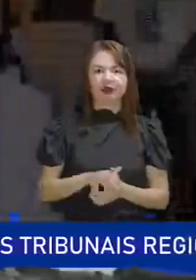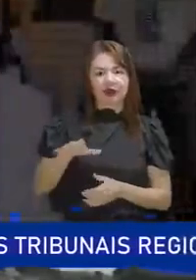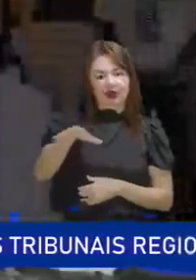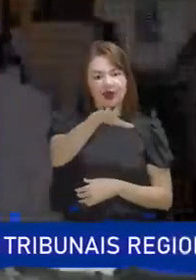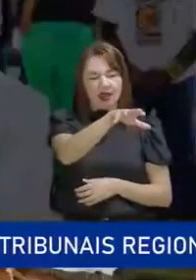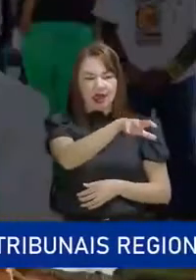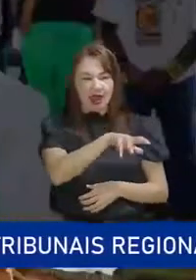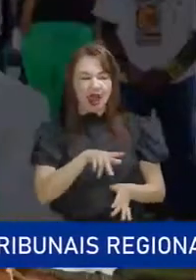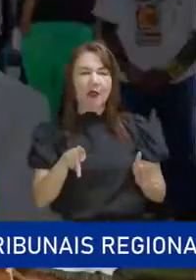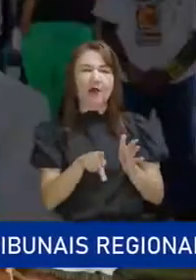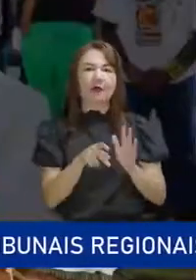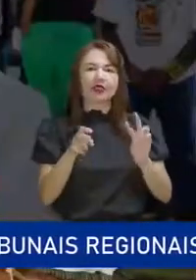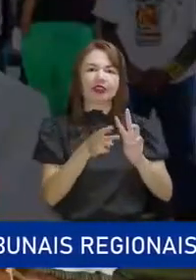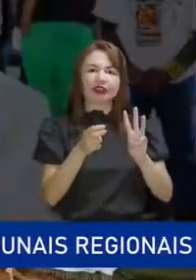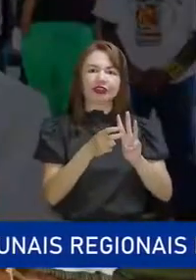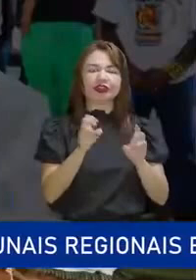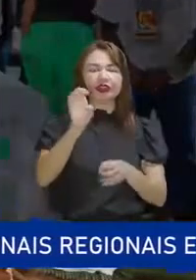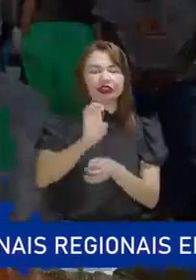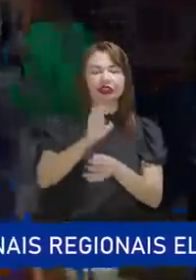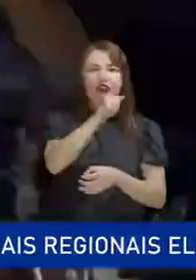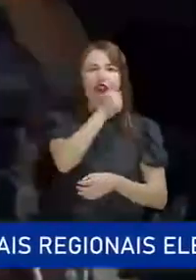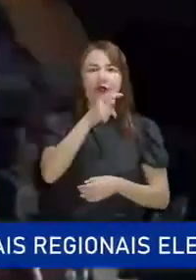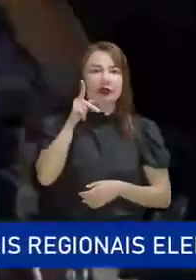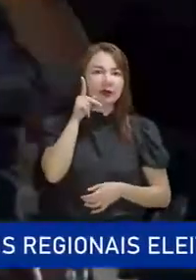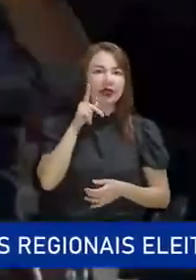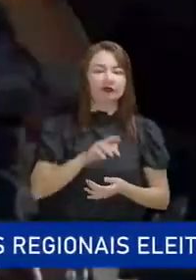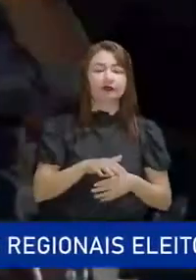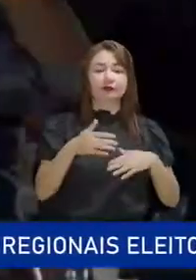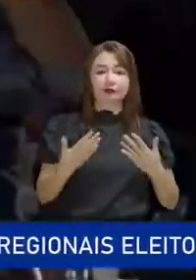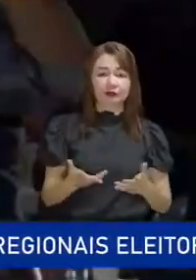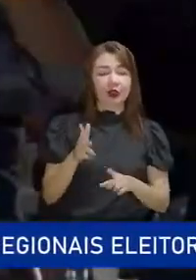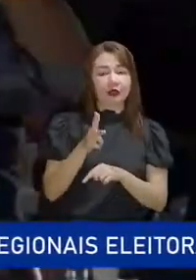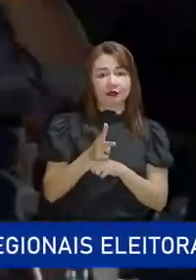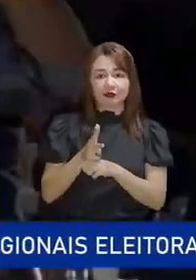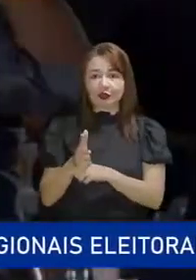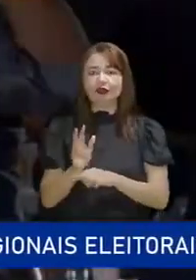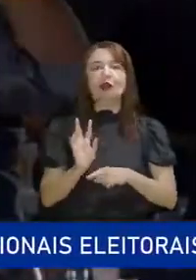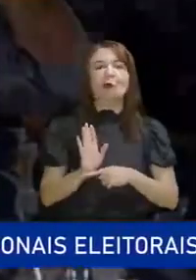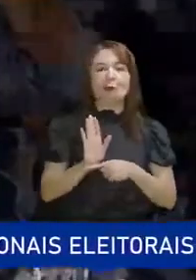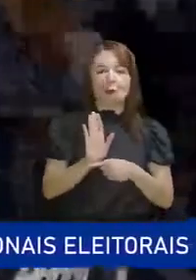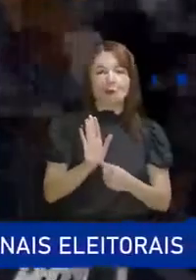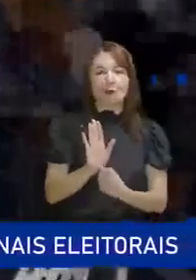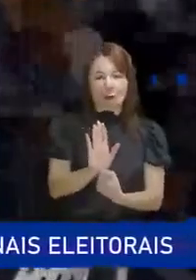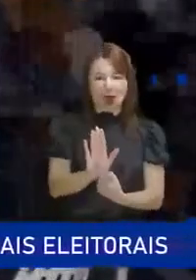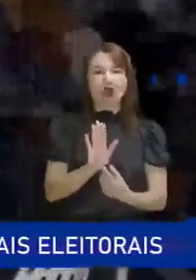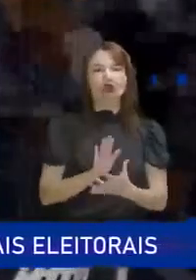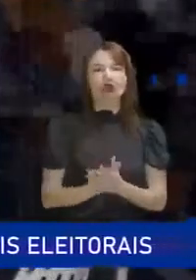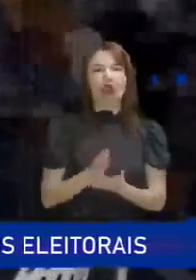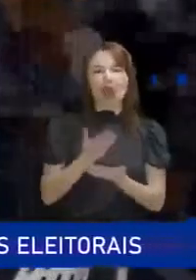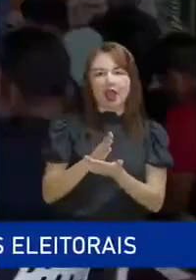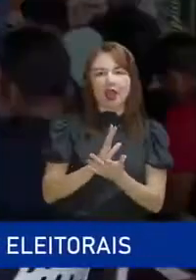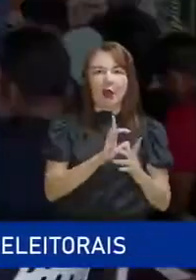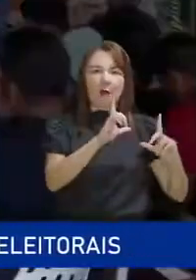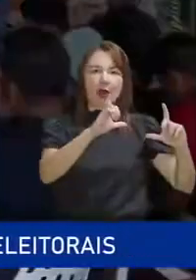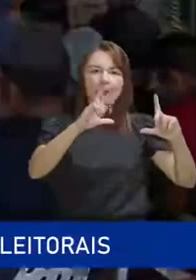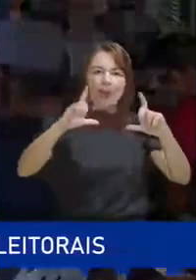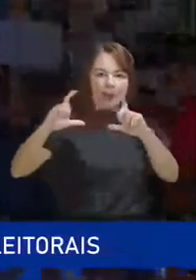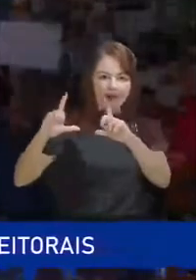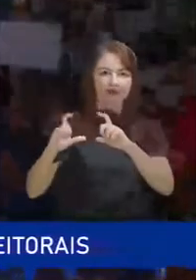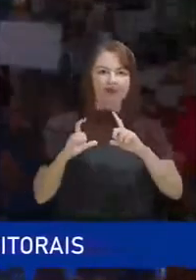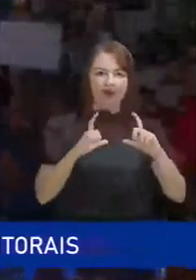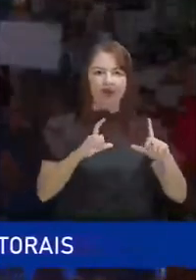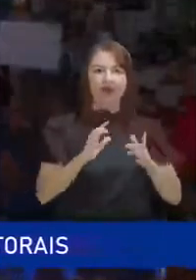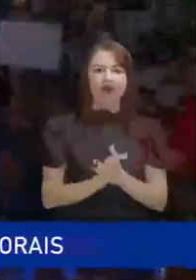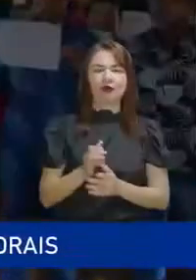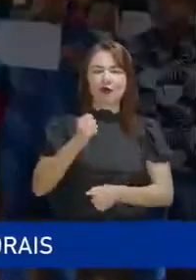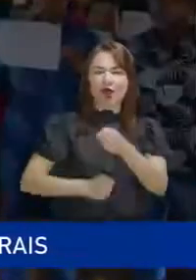Estado. Neste vídeo, constam justamente alguns dos registros de ações realizadas